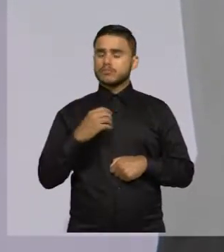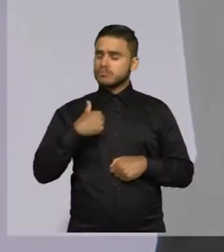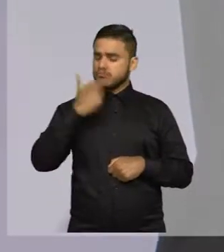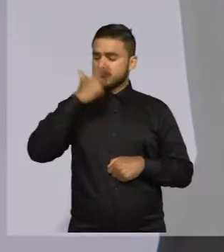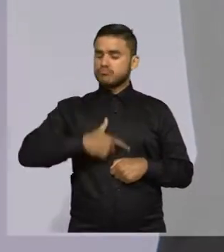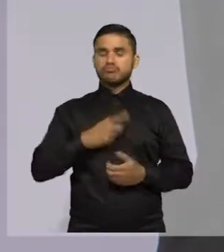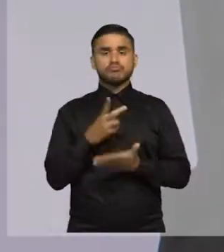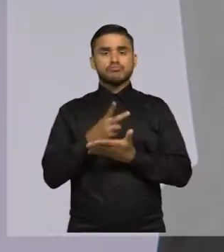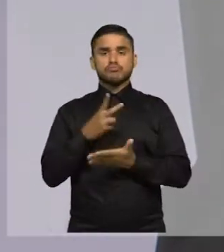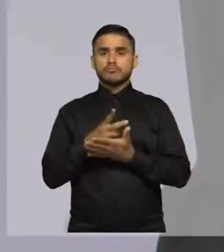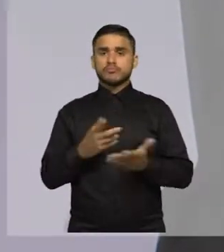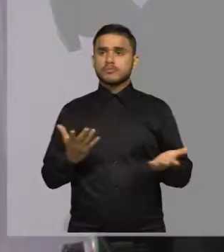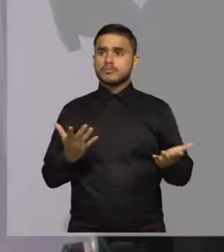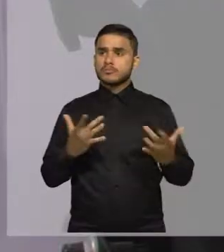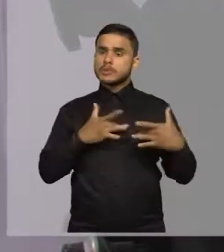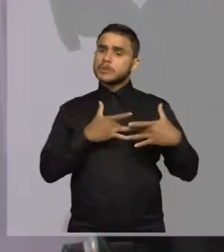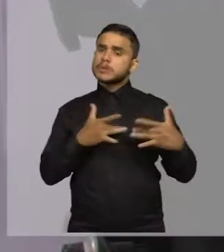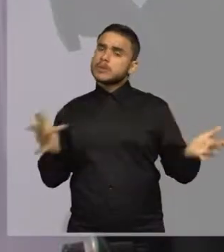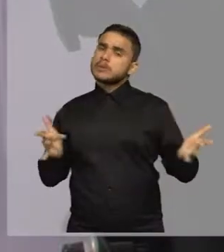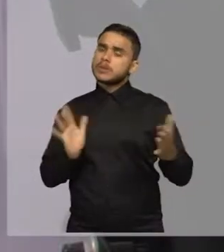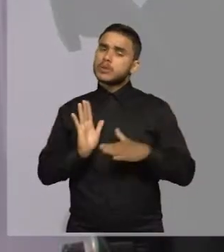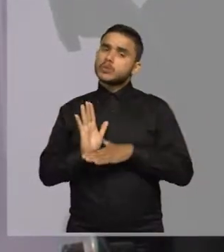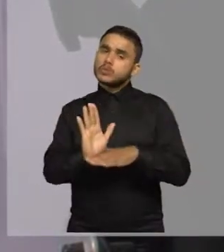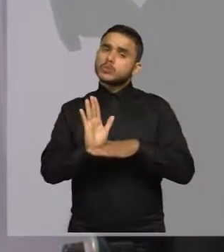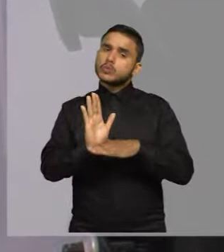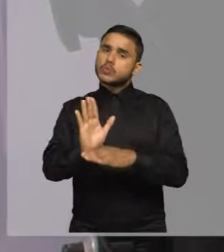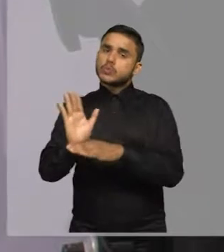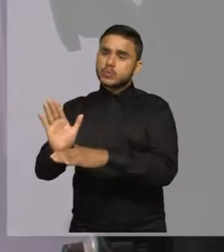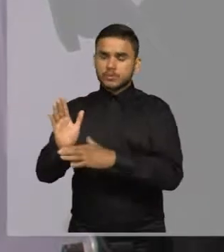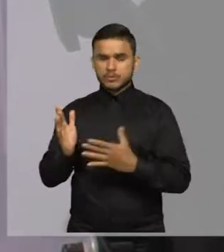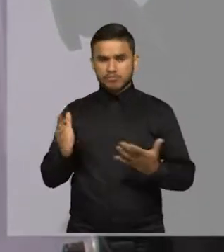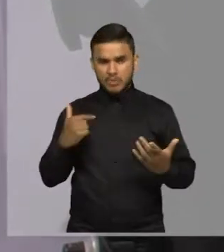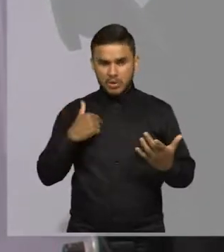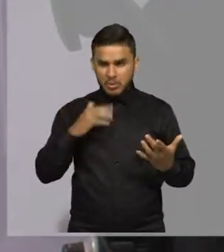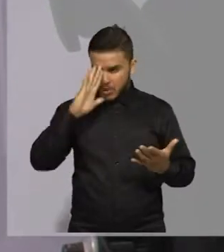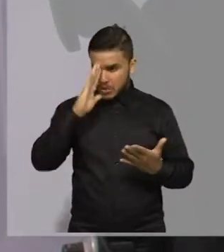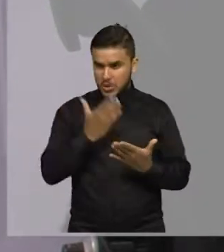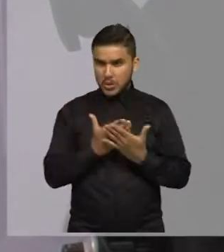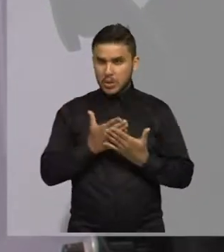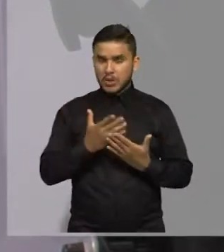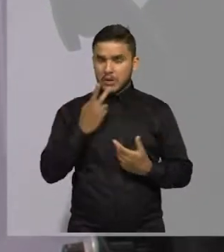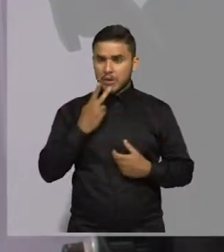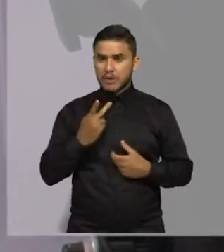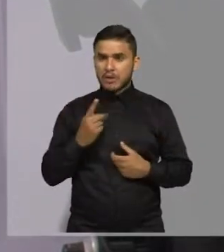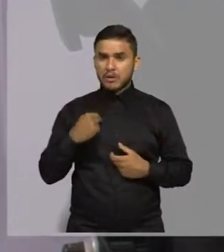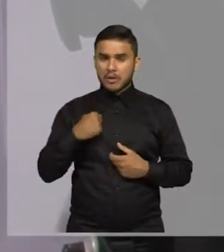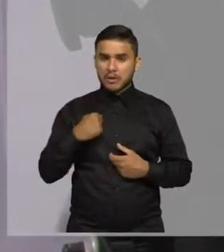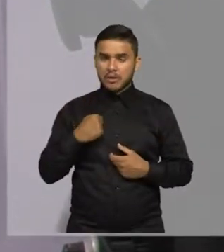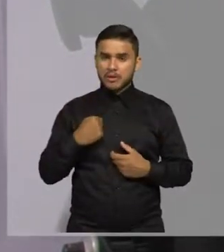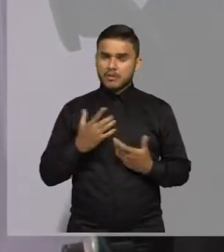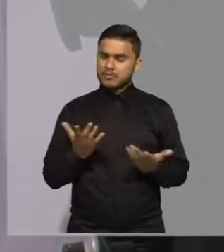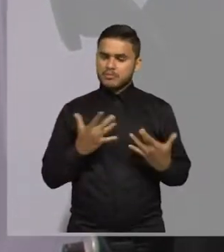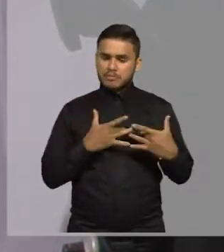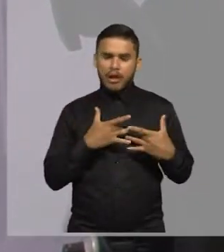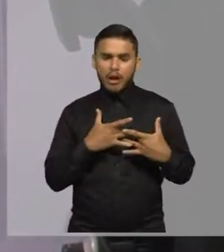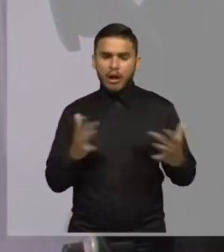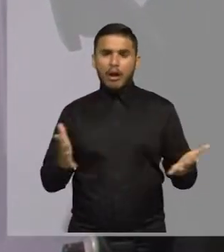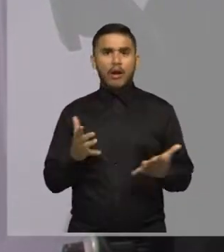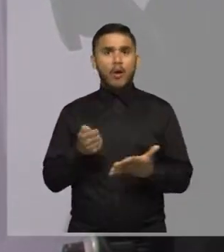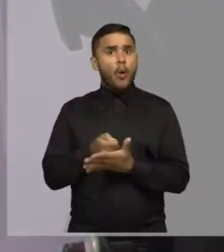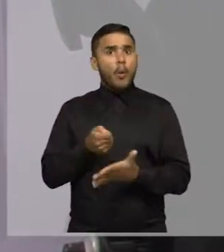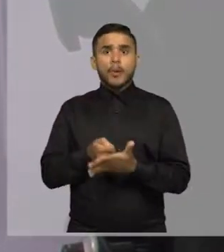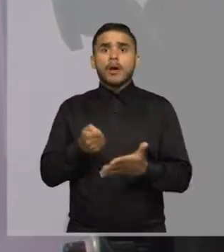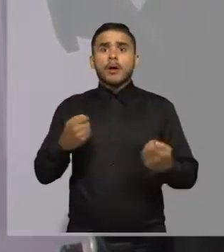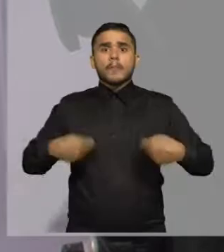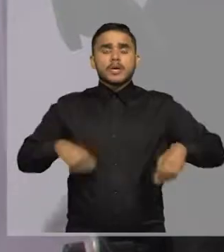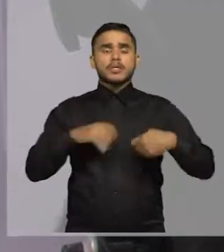luto. Eu não acredito na bondade, na generosidade. Digo generosidade por dizer, mas na verdade